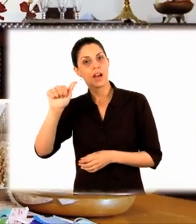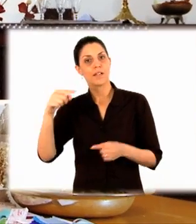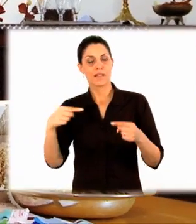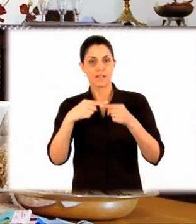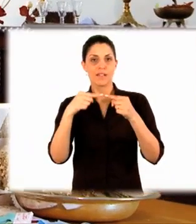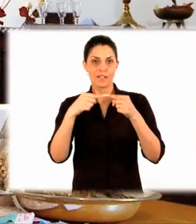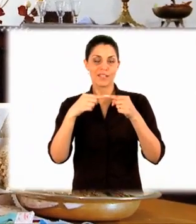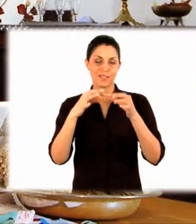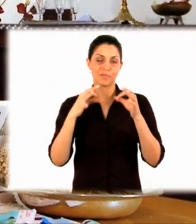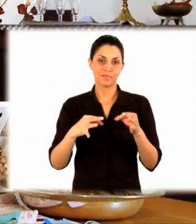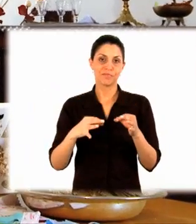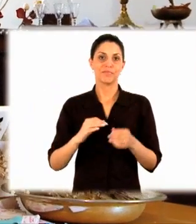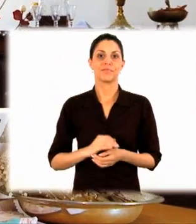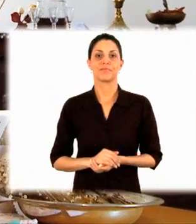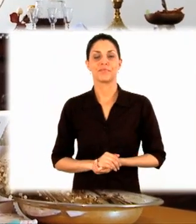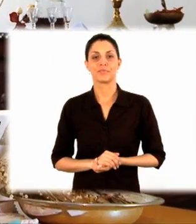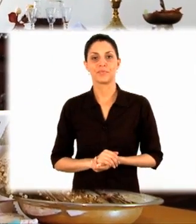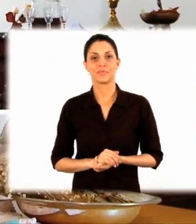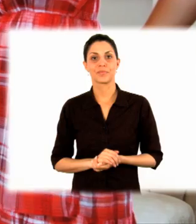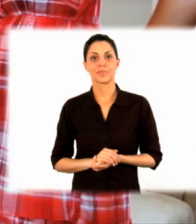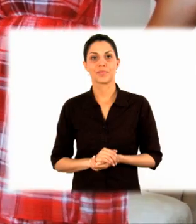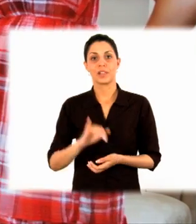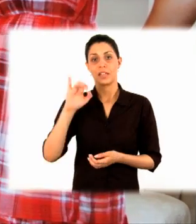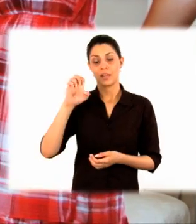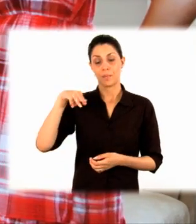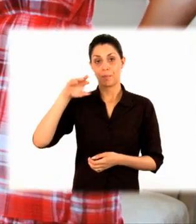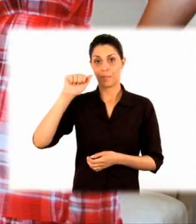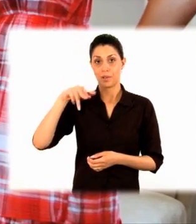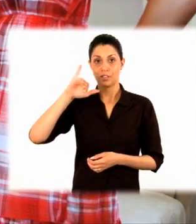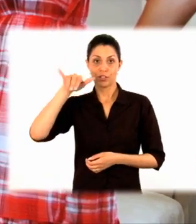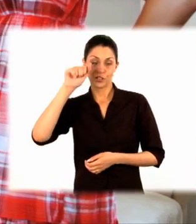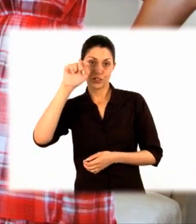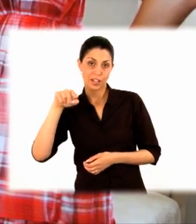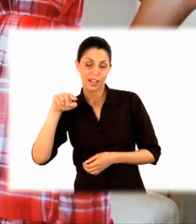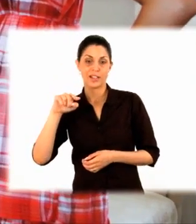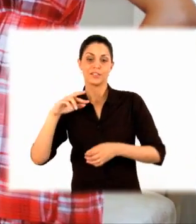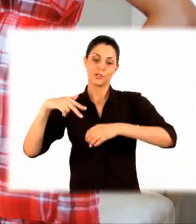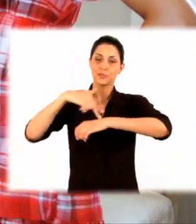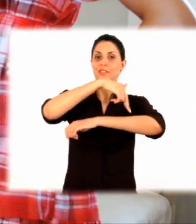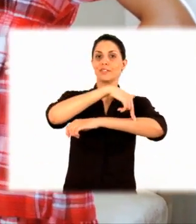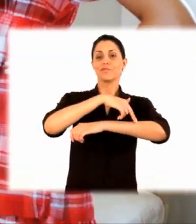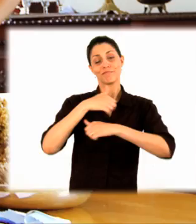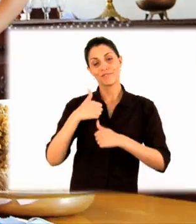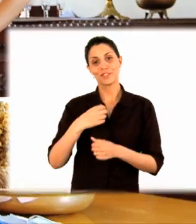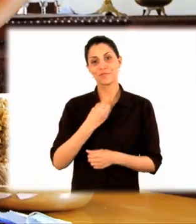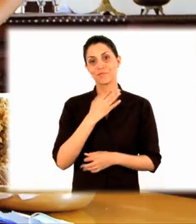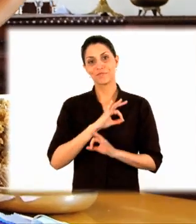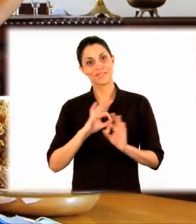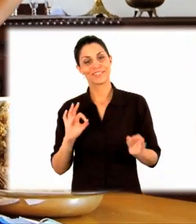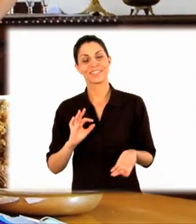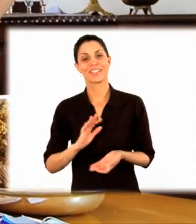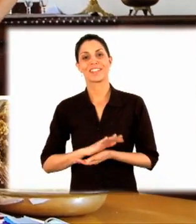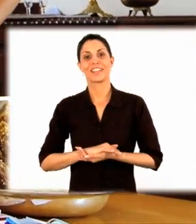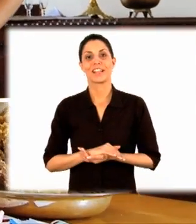Então, a moda de Fernanda coloca-se ali, né? Iemanjá nas passarelas. Olha, É isso aí, muito bom.